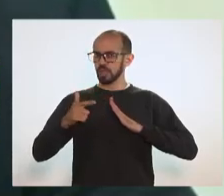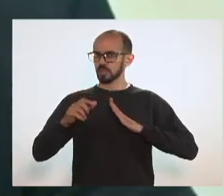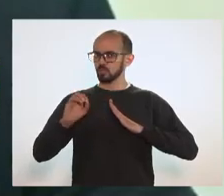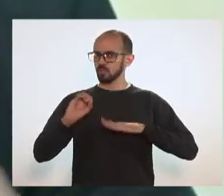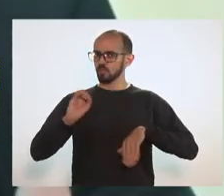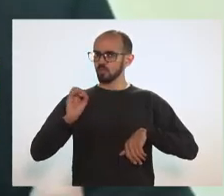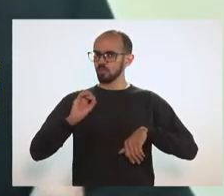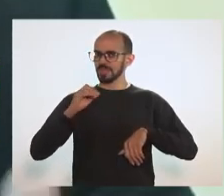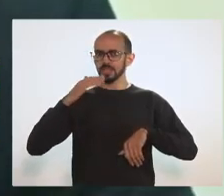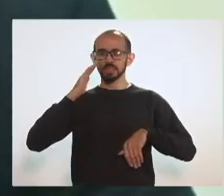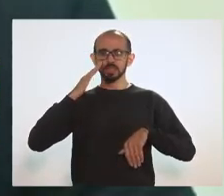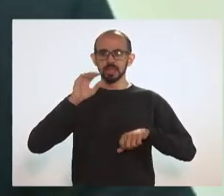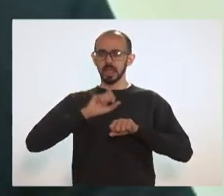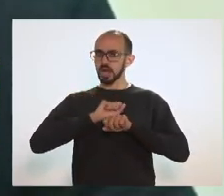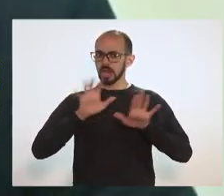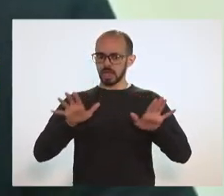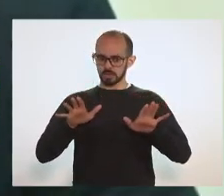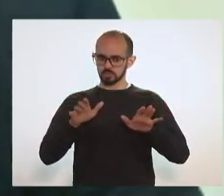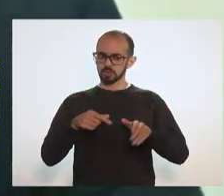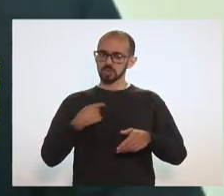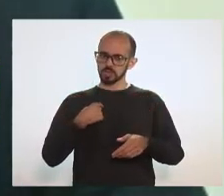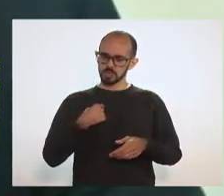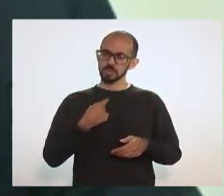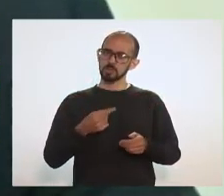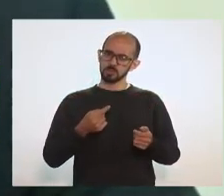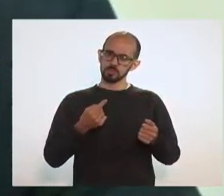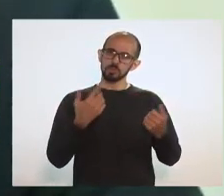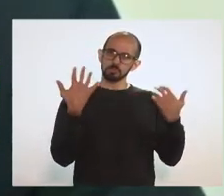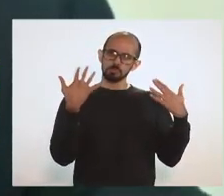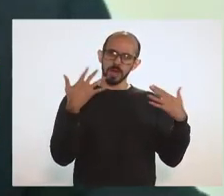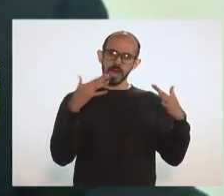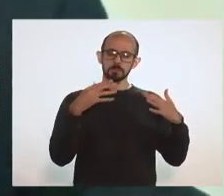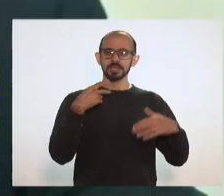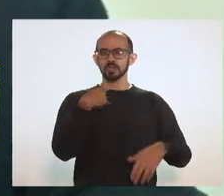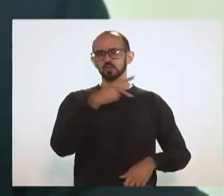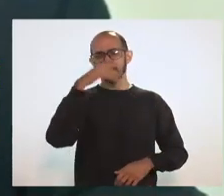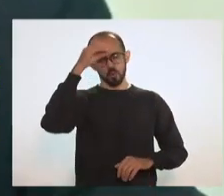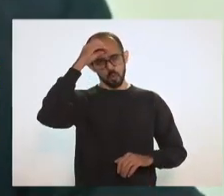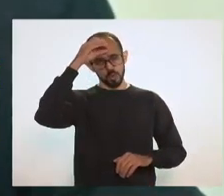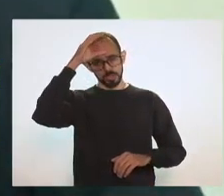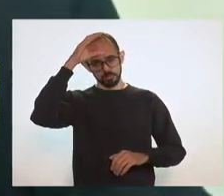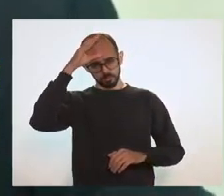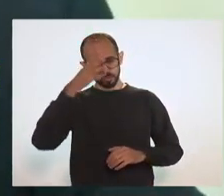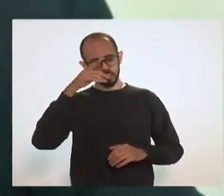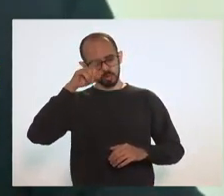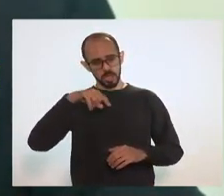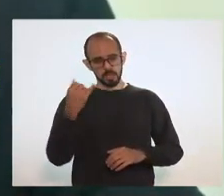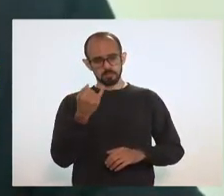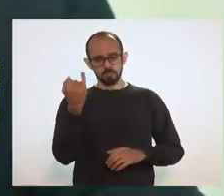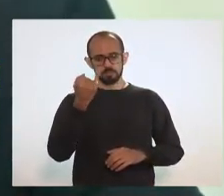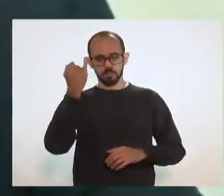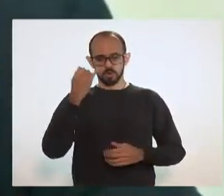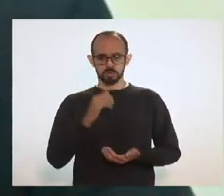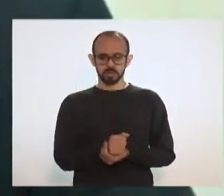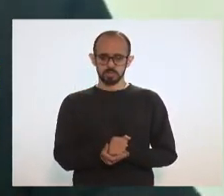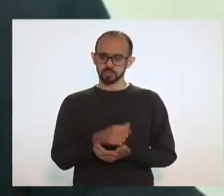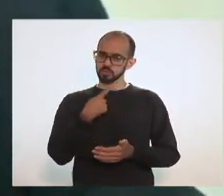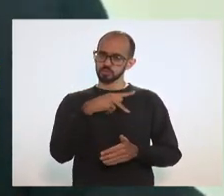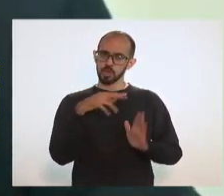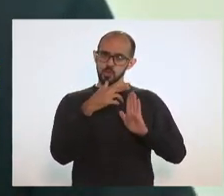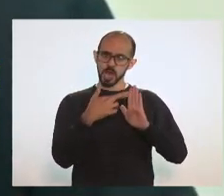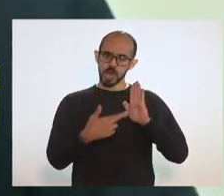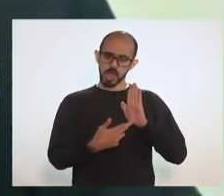aqui. Primeiro, certamente, né, neste colegiado, não há ninguém que